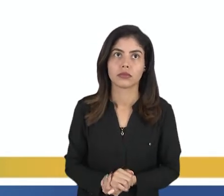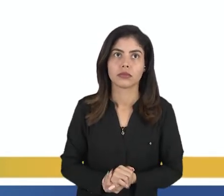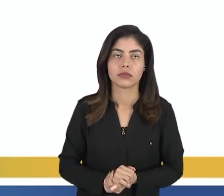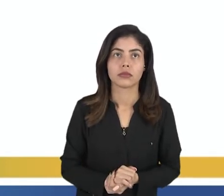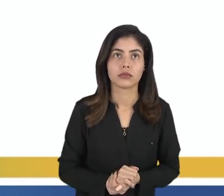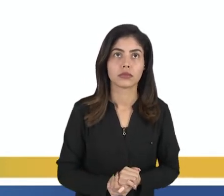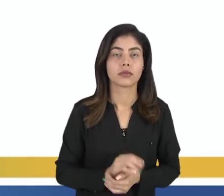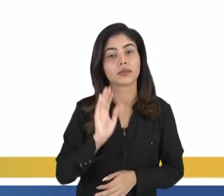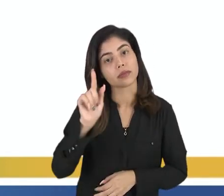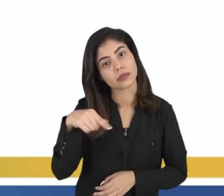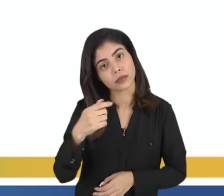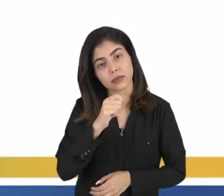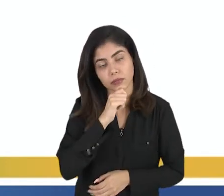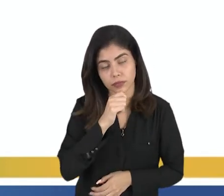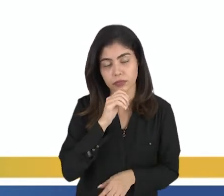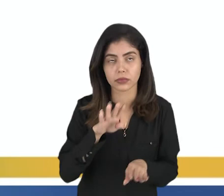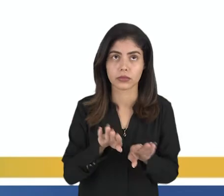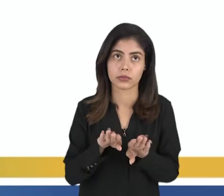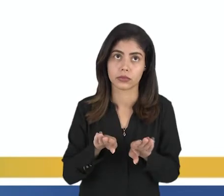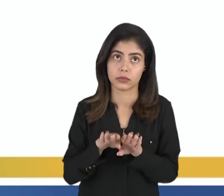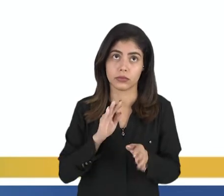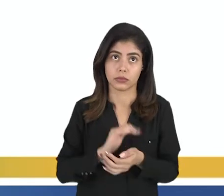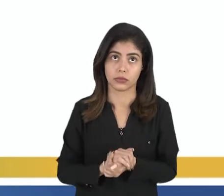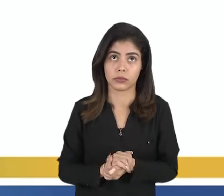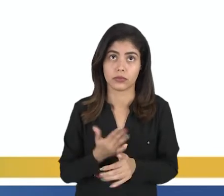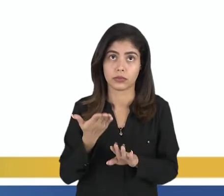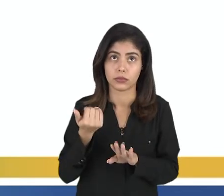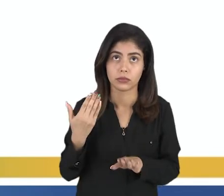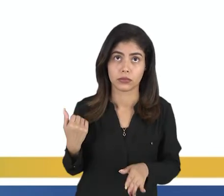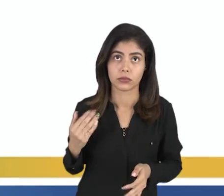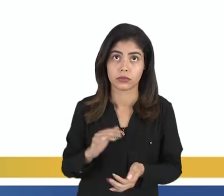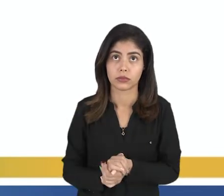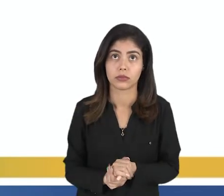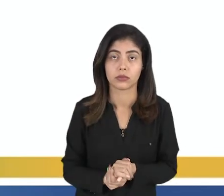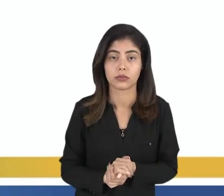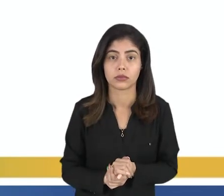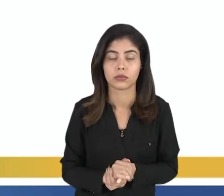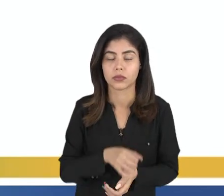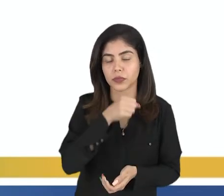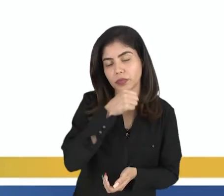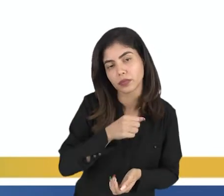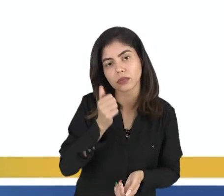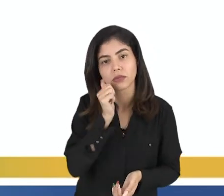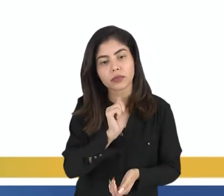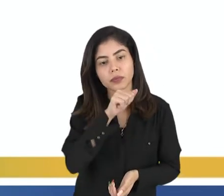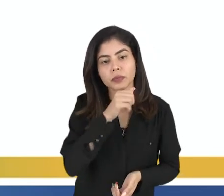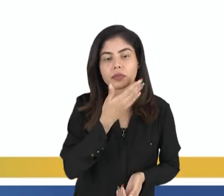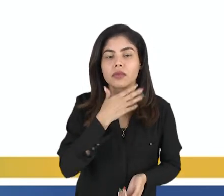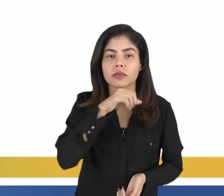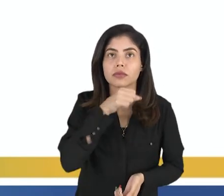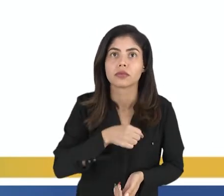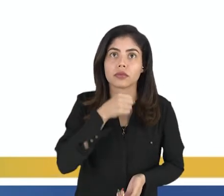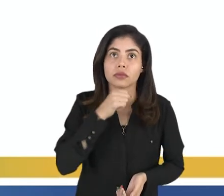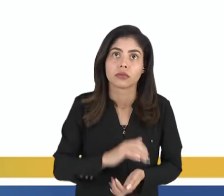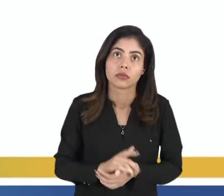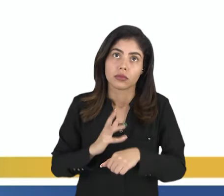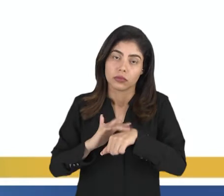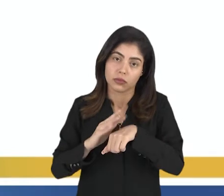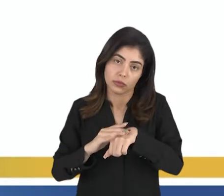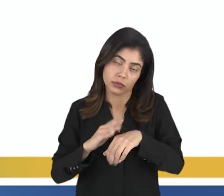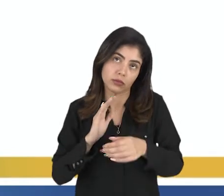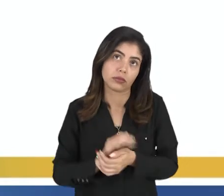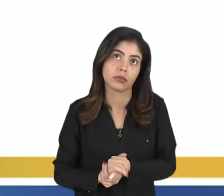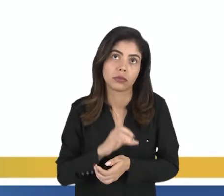veias. Além disso, se você tiver antecedentes, né, na sua família, se tiver uma avó, um pai, um avô